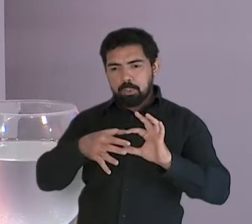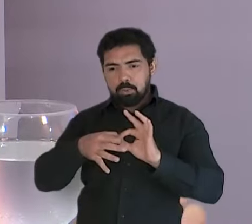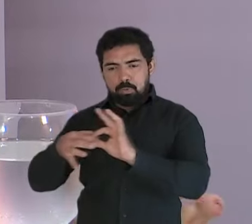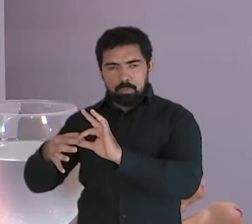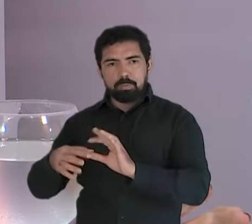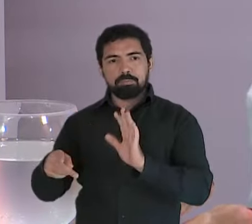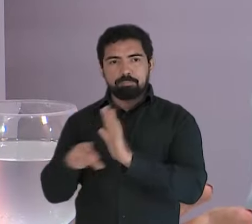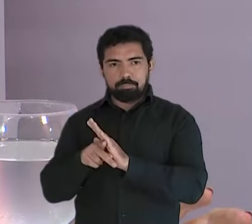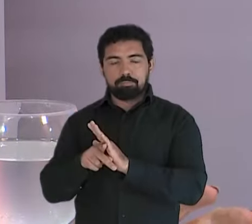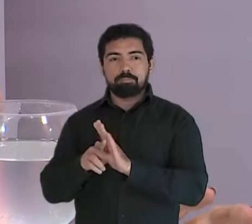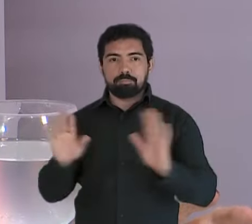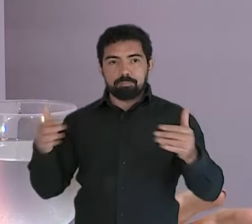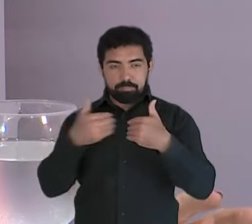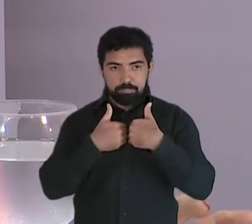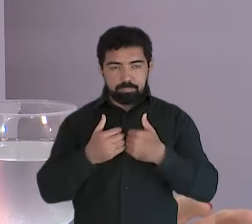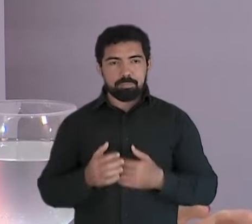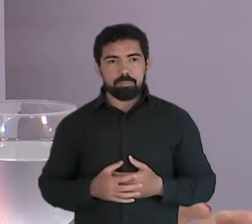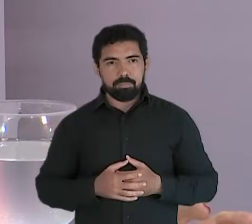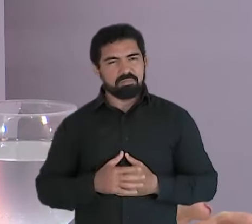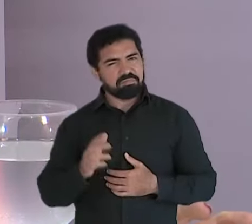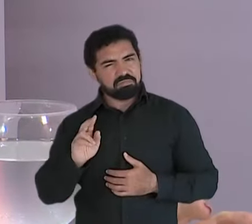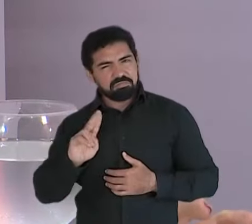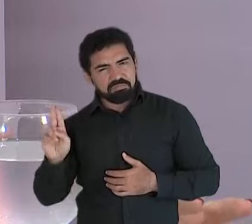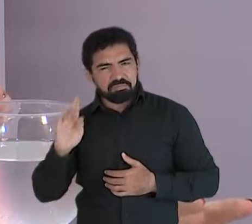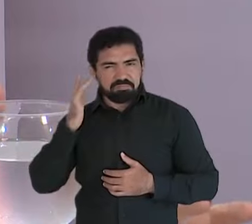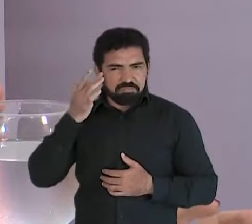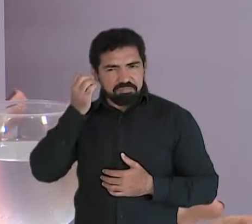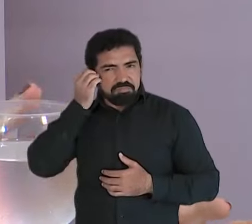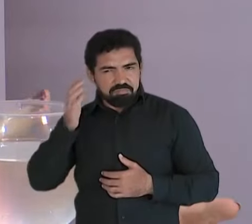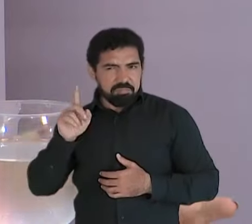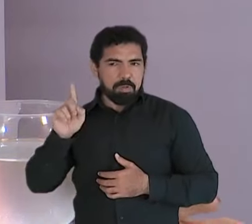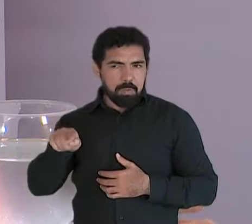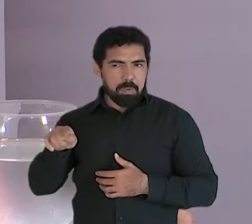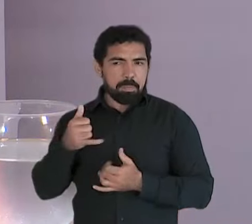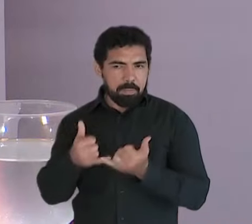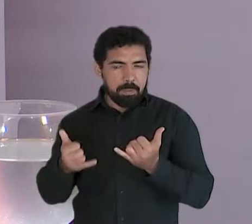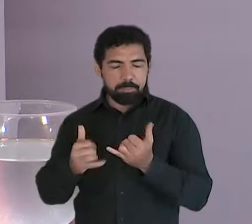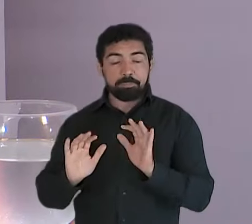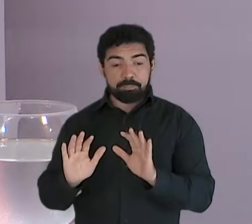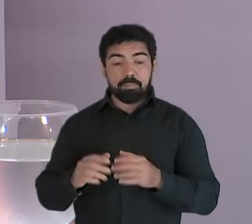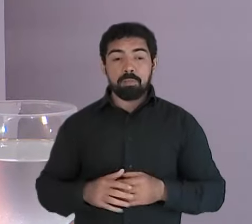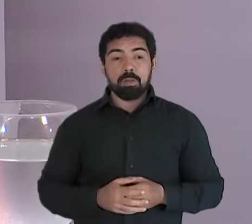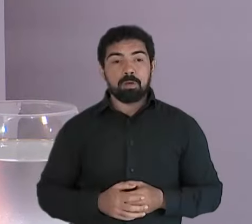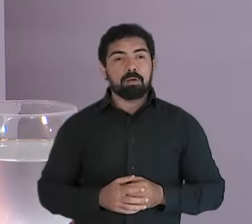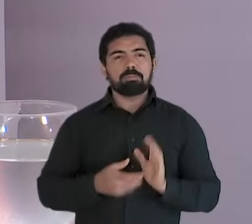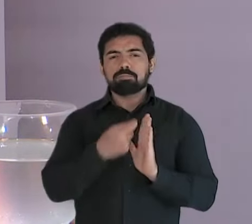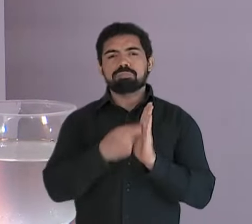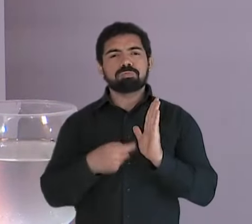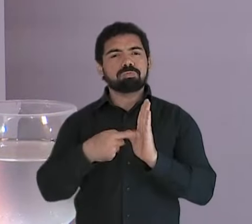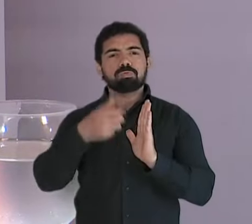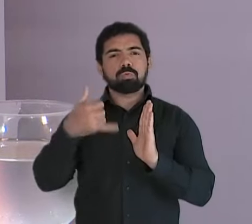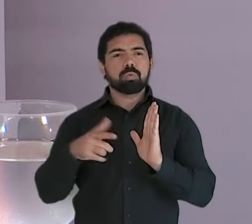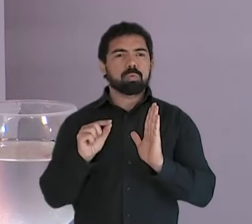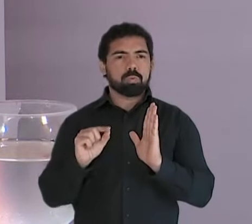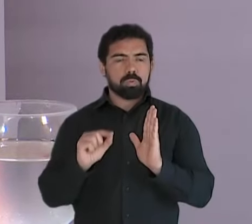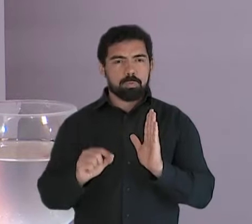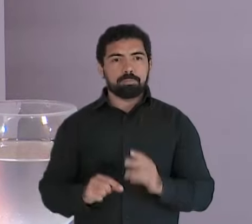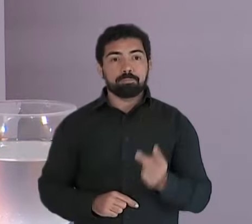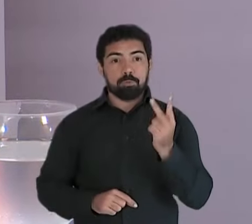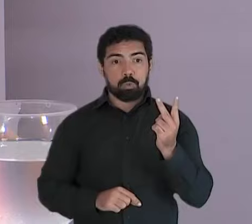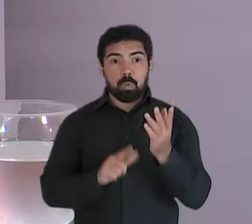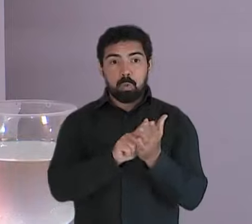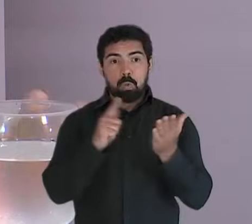uma outra sintonia. Autismo ou outra sintonia. Uma coisa assim. E aí, o que eles pegaram? São dois